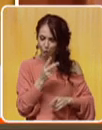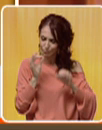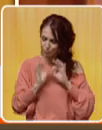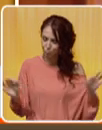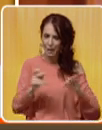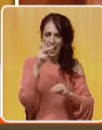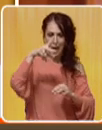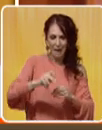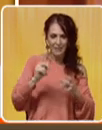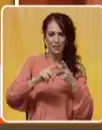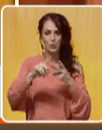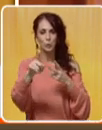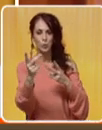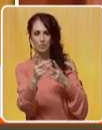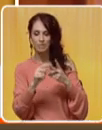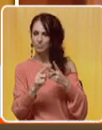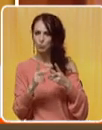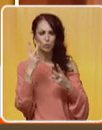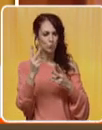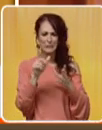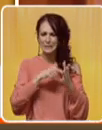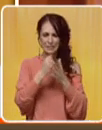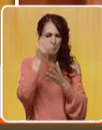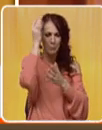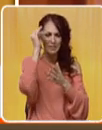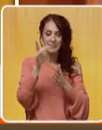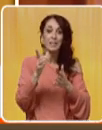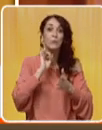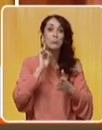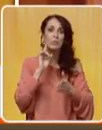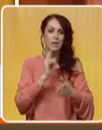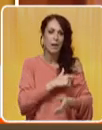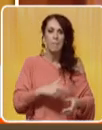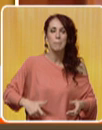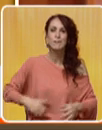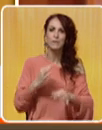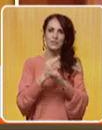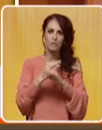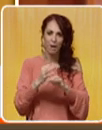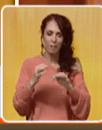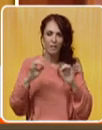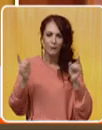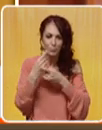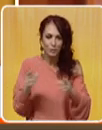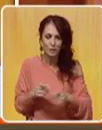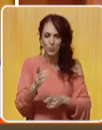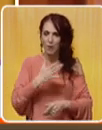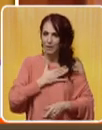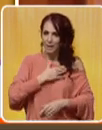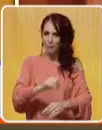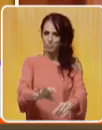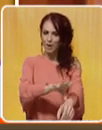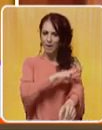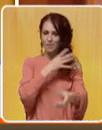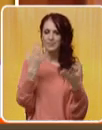Ana Zanata e lá Clímaco pois tu agora ficaste aí um bocadinho emocionado verade